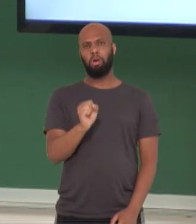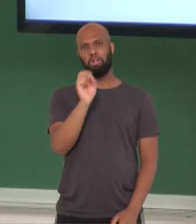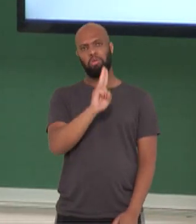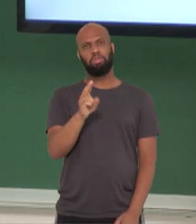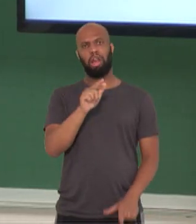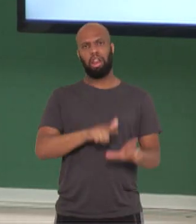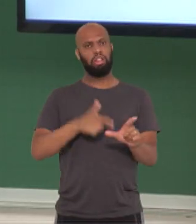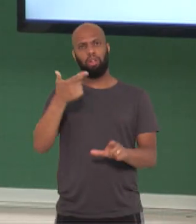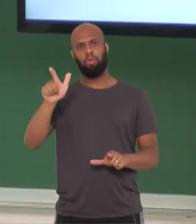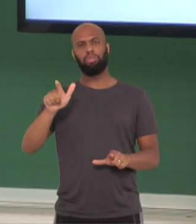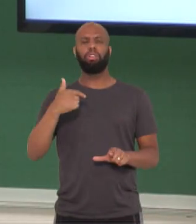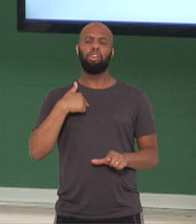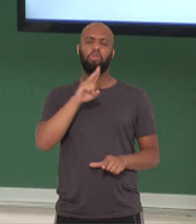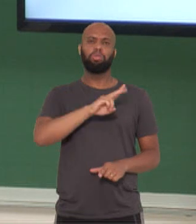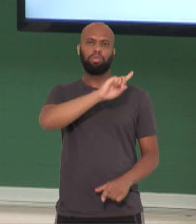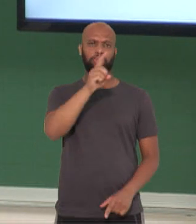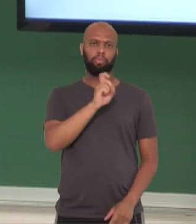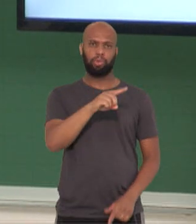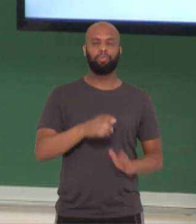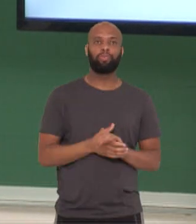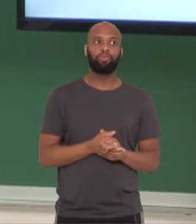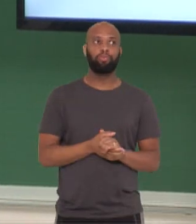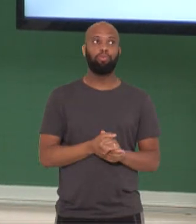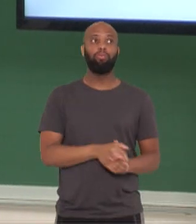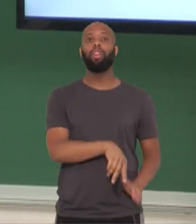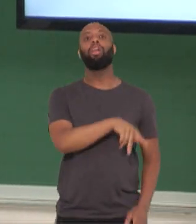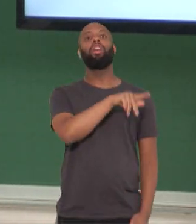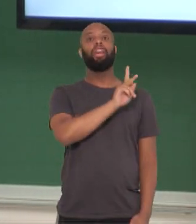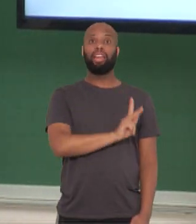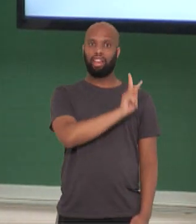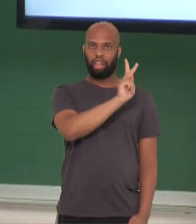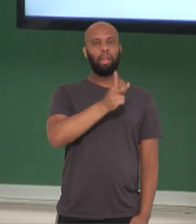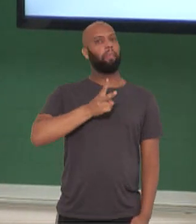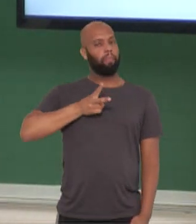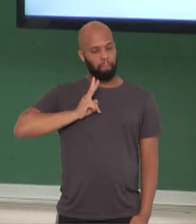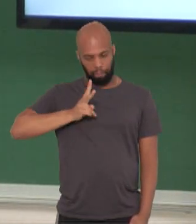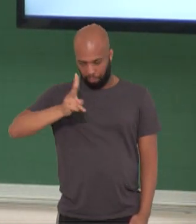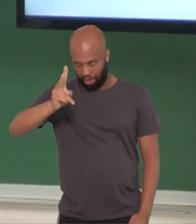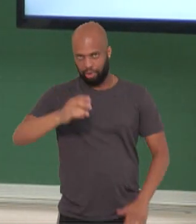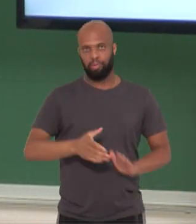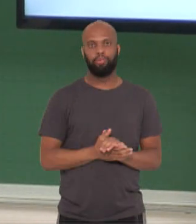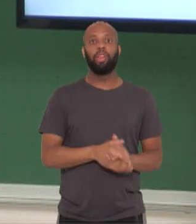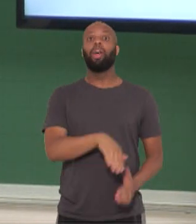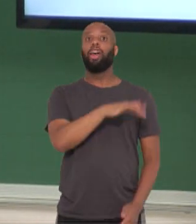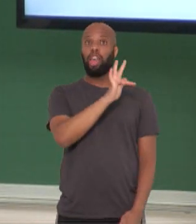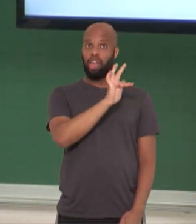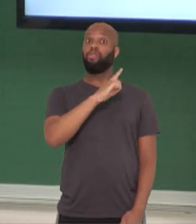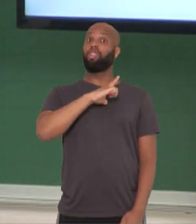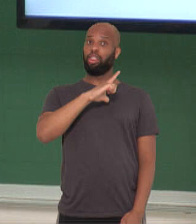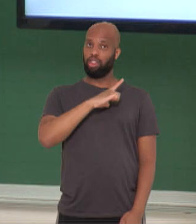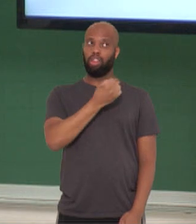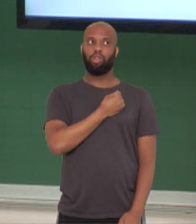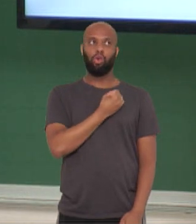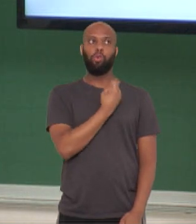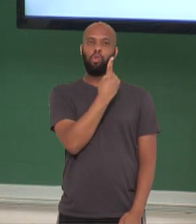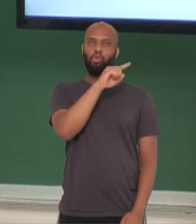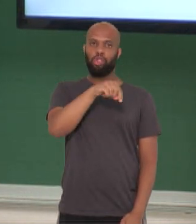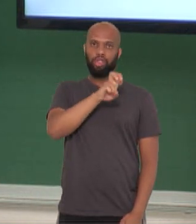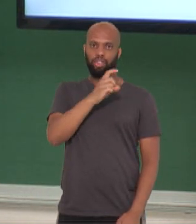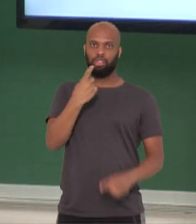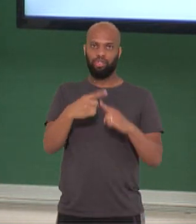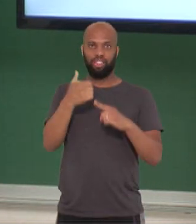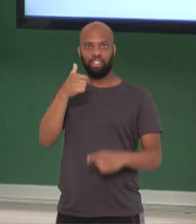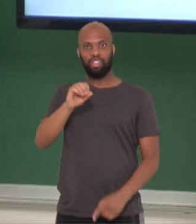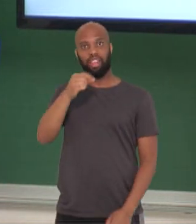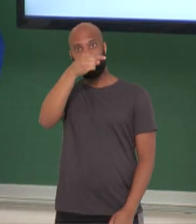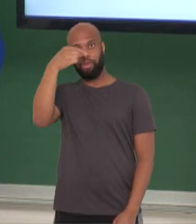interrogação. Constante eletrostática foi passada, força elétrica também foi passada. 1,5 vezes 10